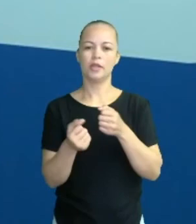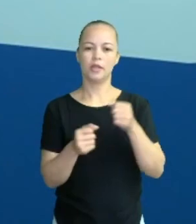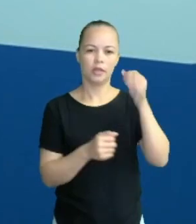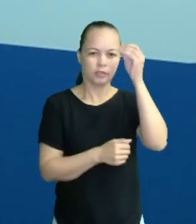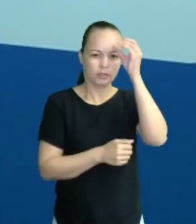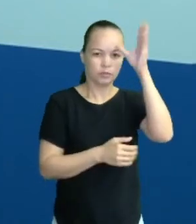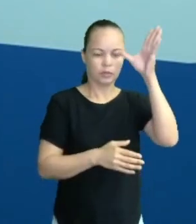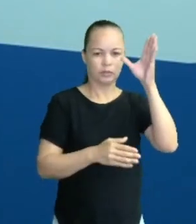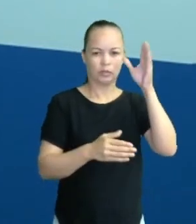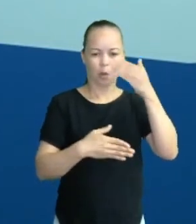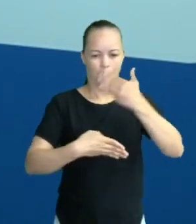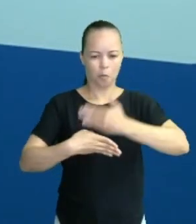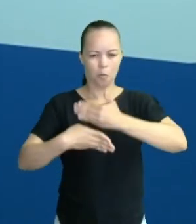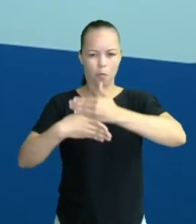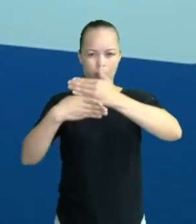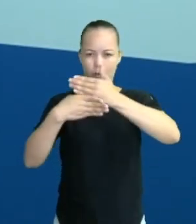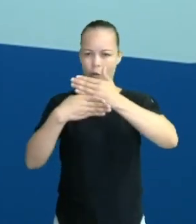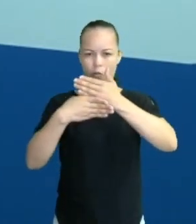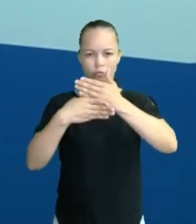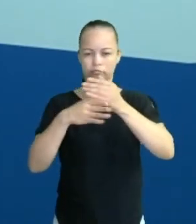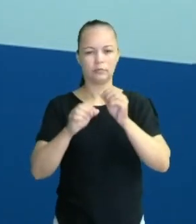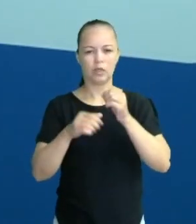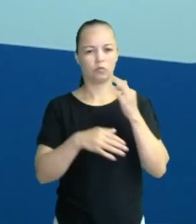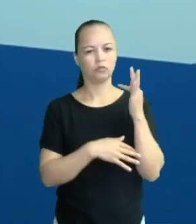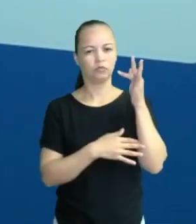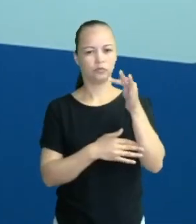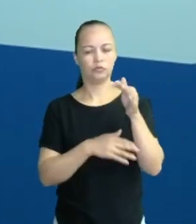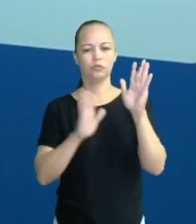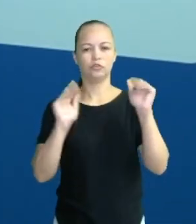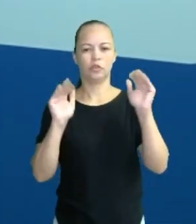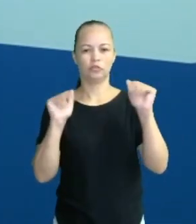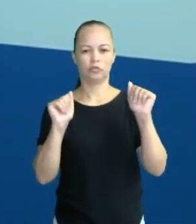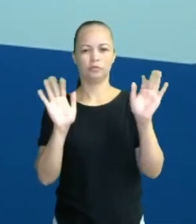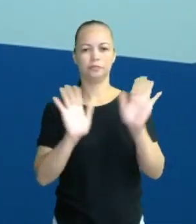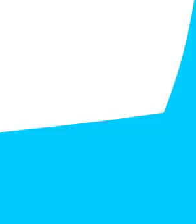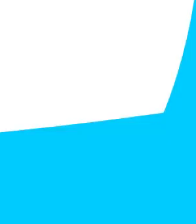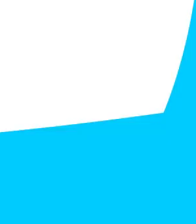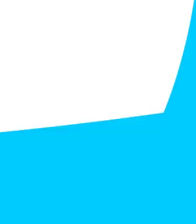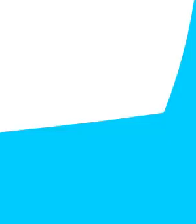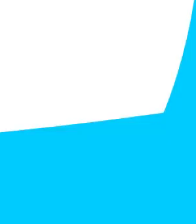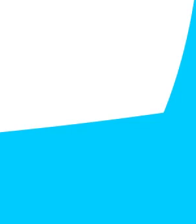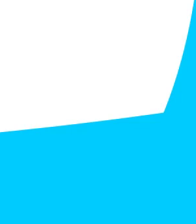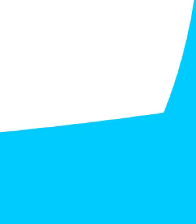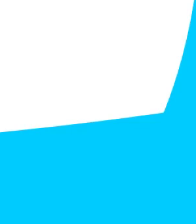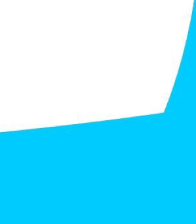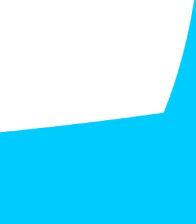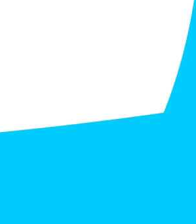construir muros. Como diria Miguel de Cervantes, tchau, tchau, tchau, tchau.